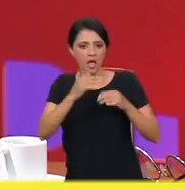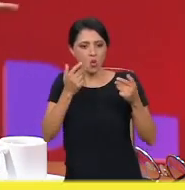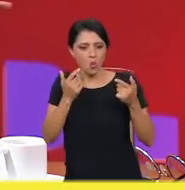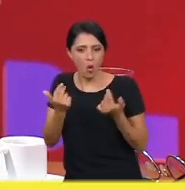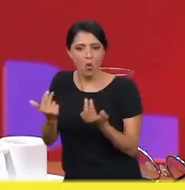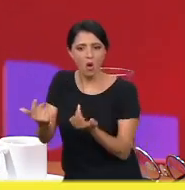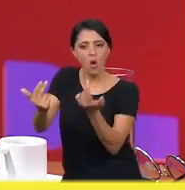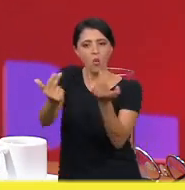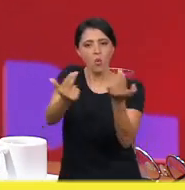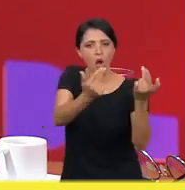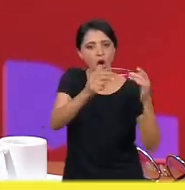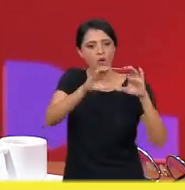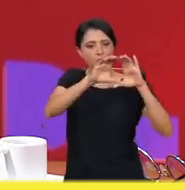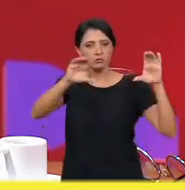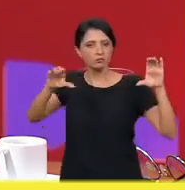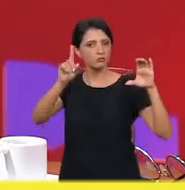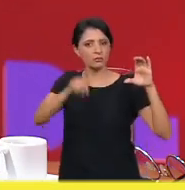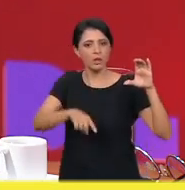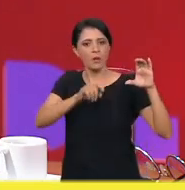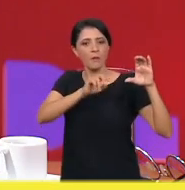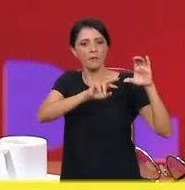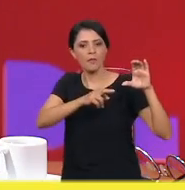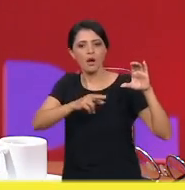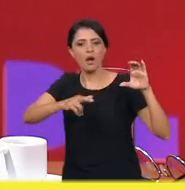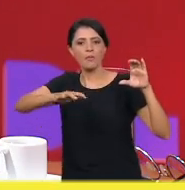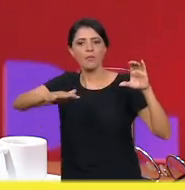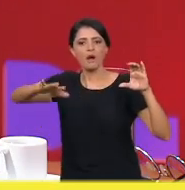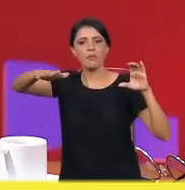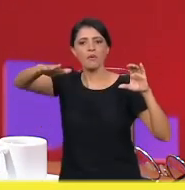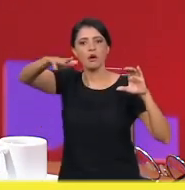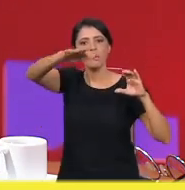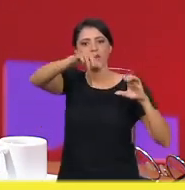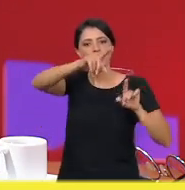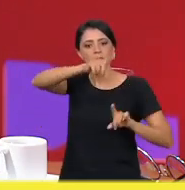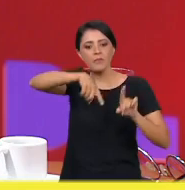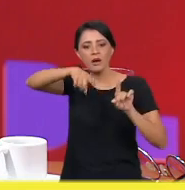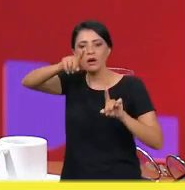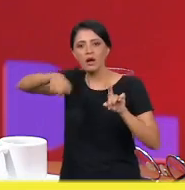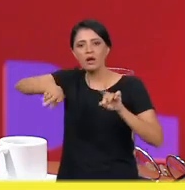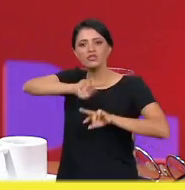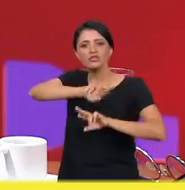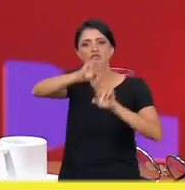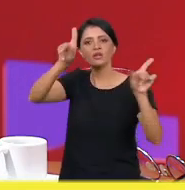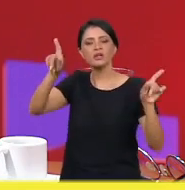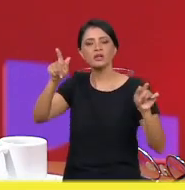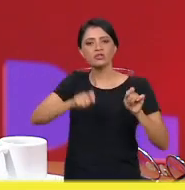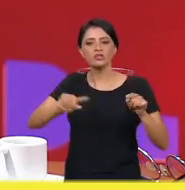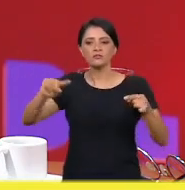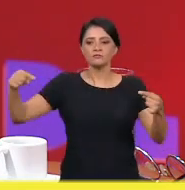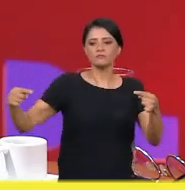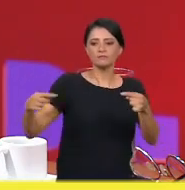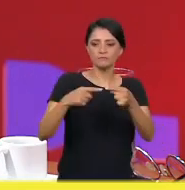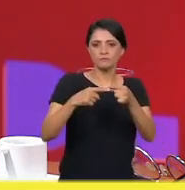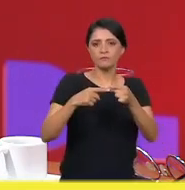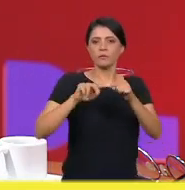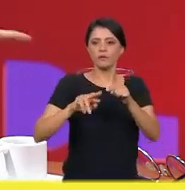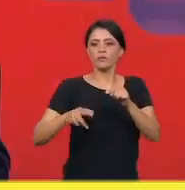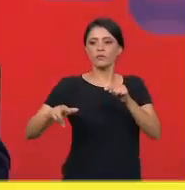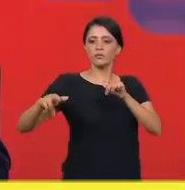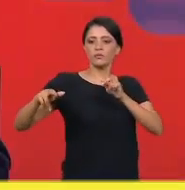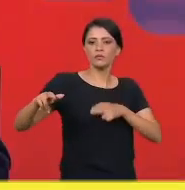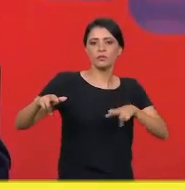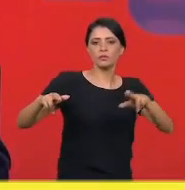homogênea em todo o céu. Ela possui pequenas flutuações de temperatura que são associadas com flutuações